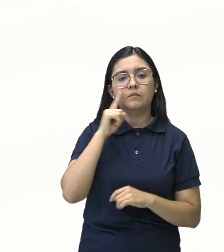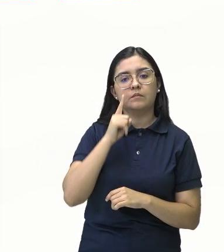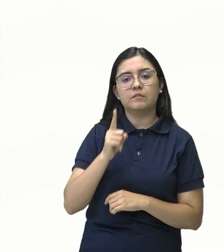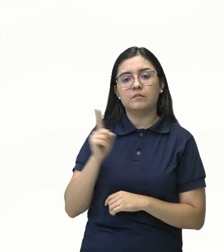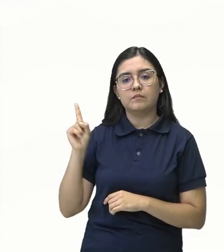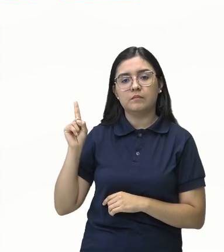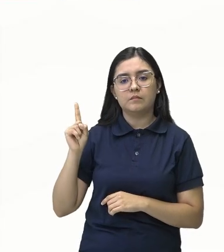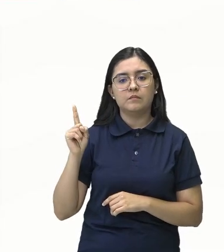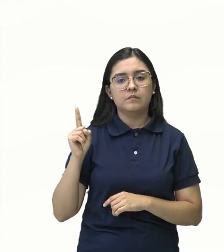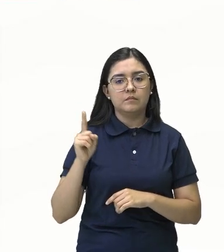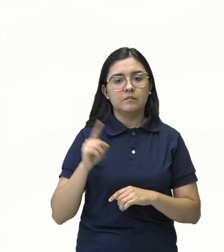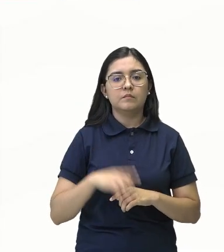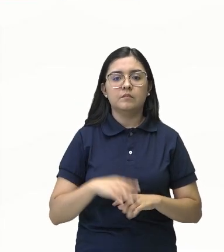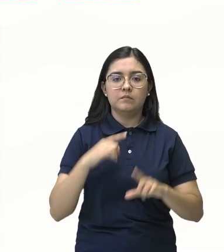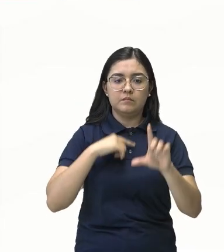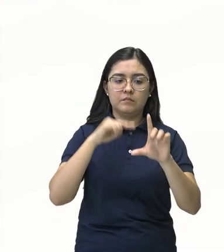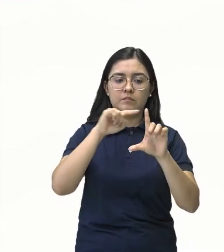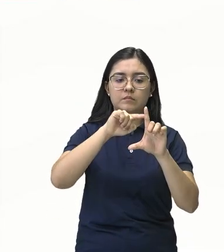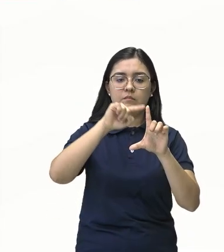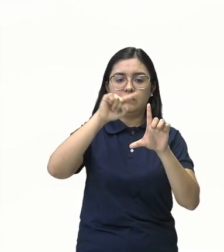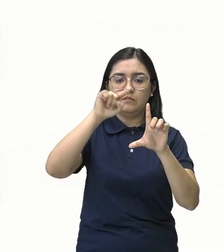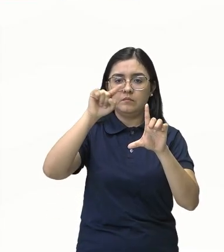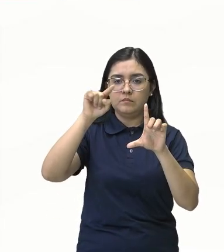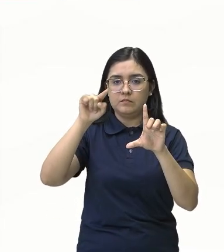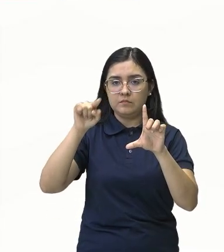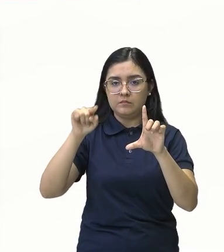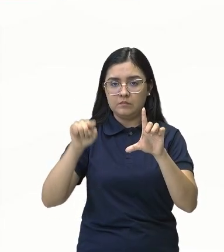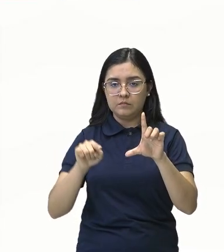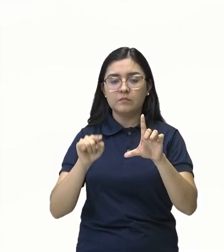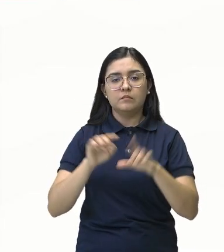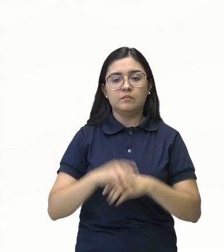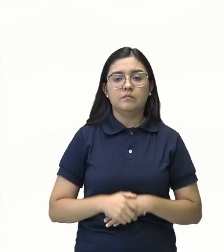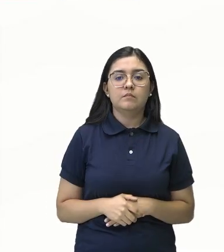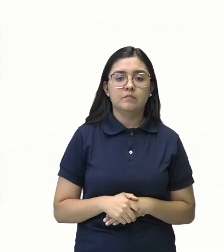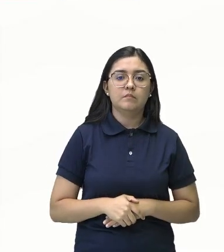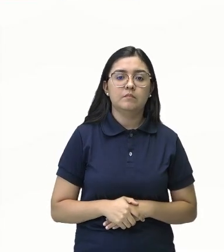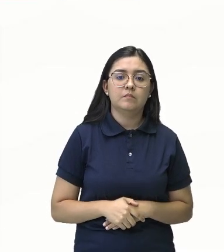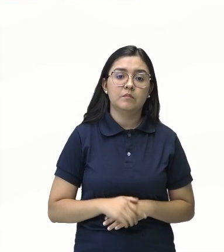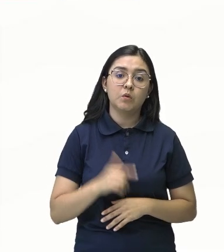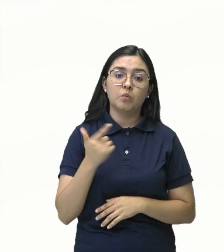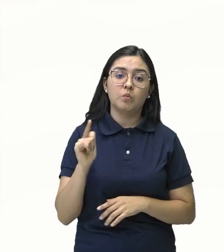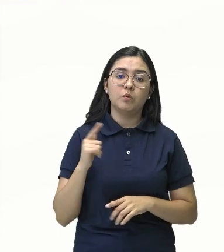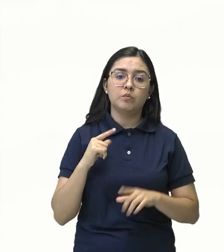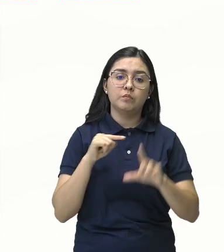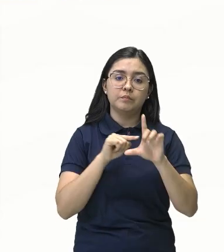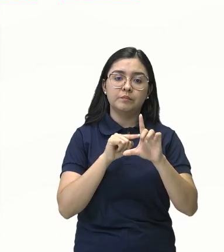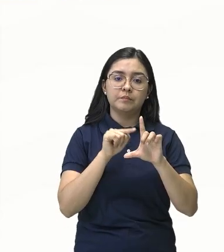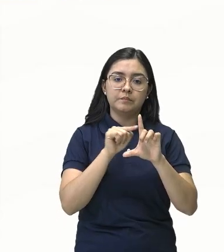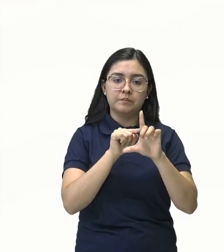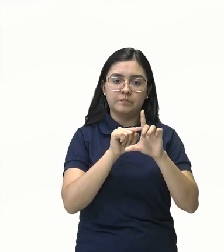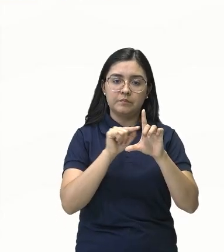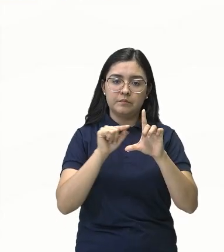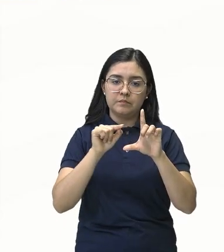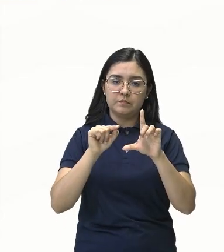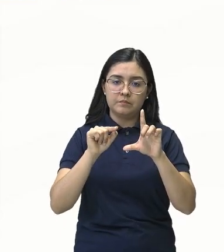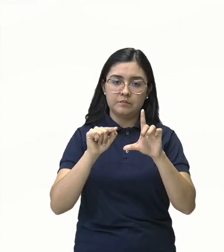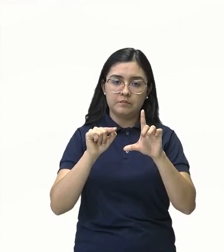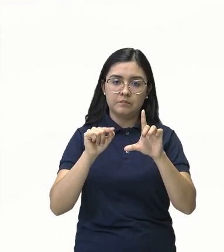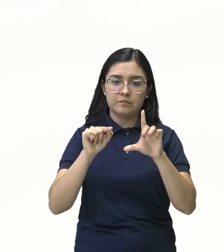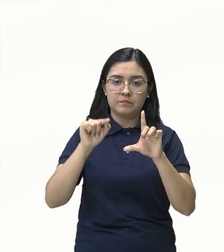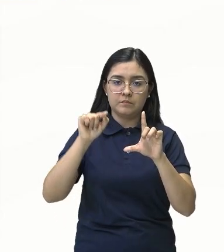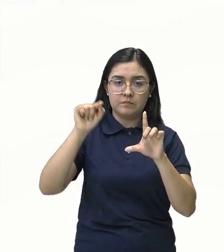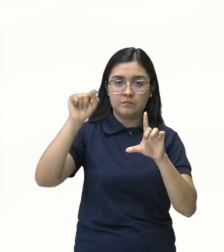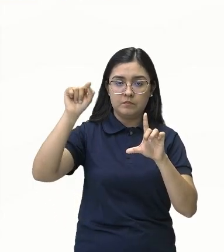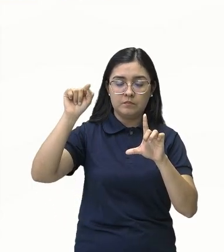aqui e há uma regressão, observe que desce, enquanto o outro mantém-se e